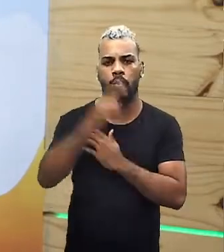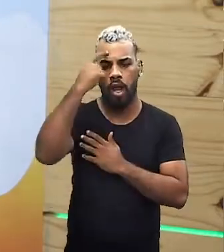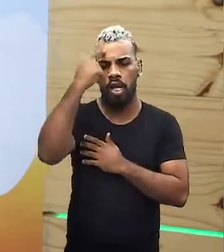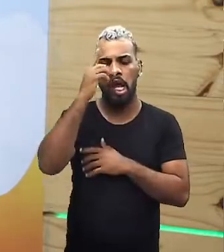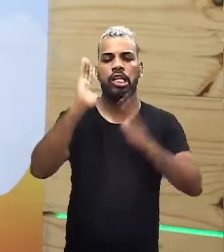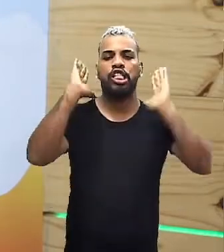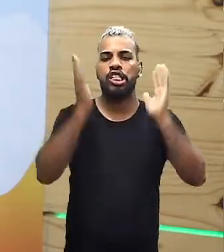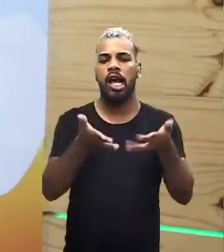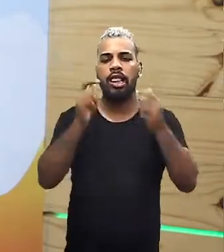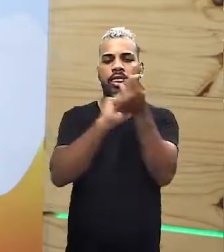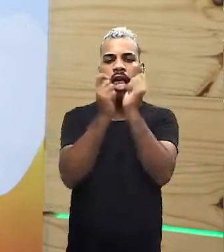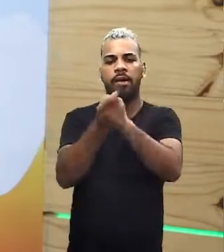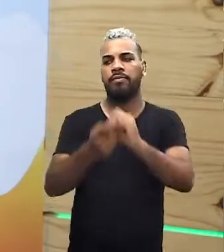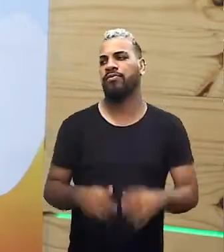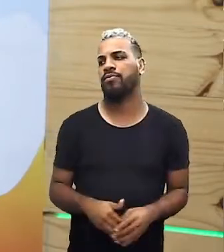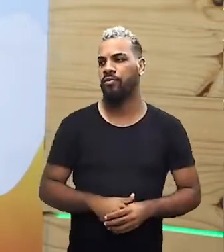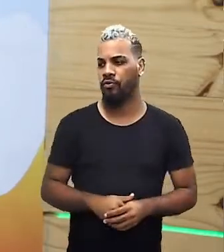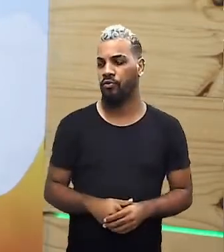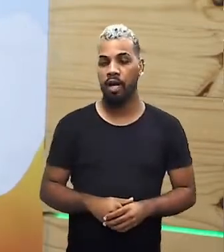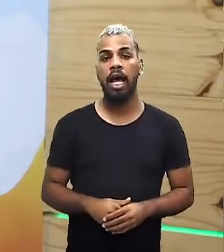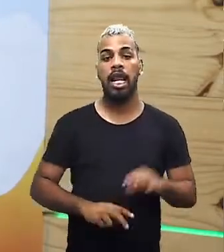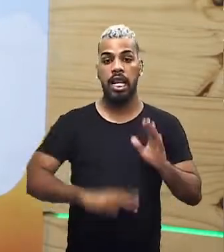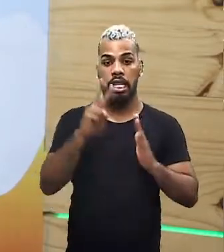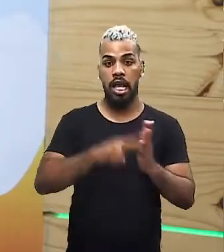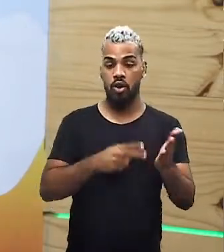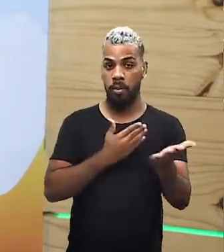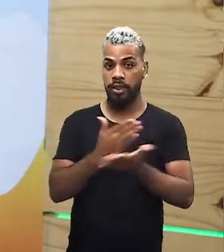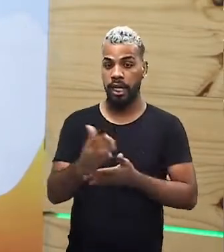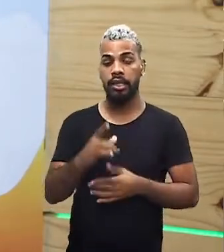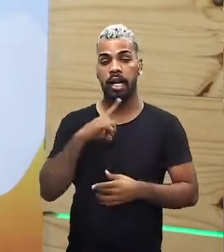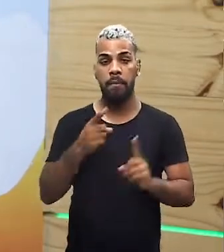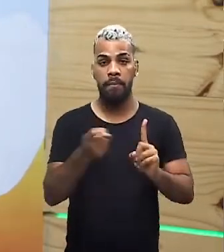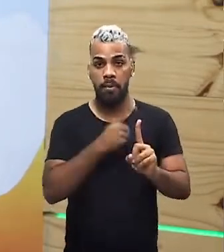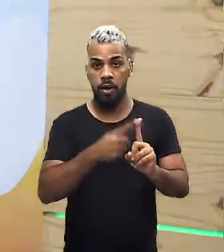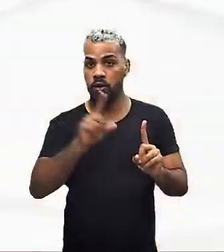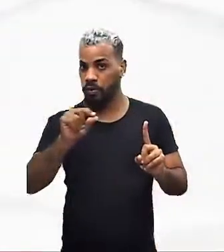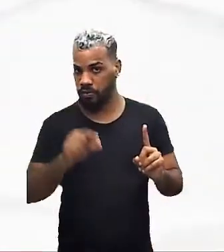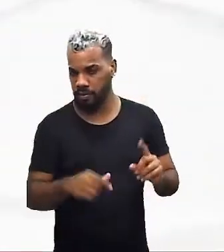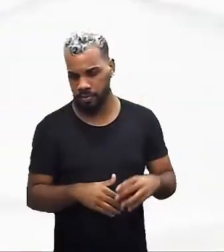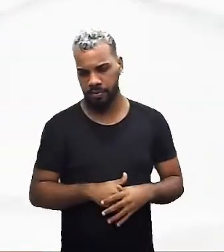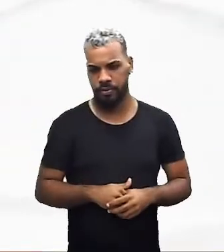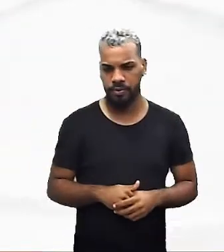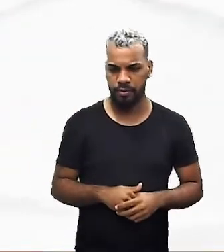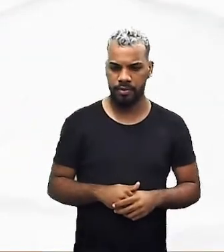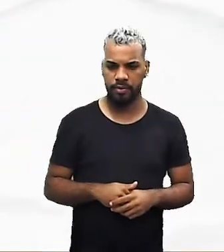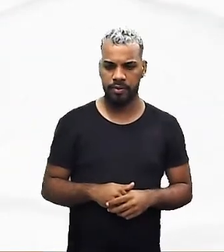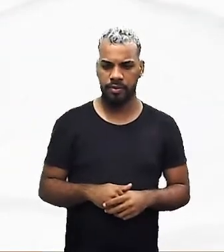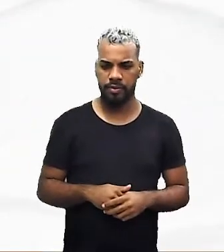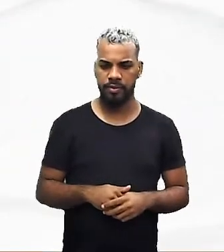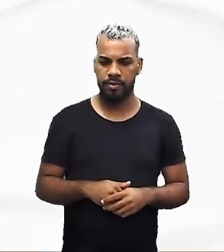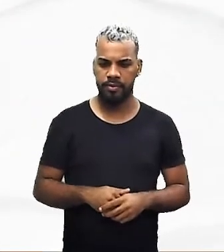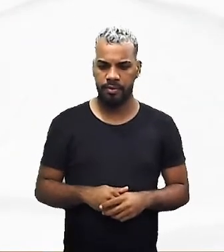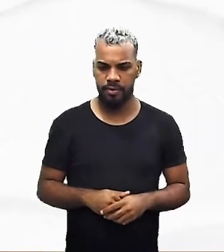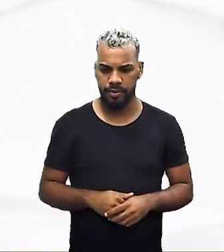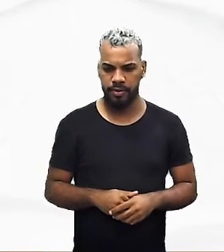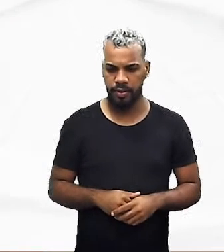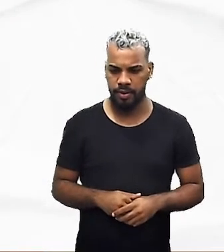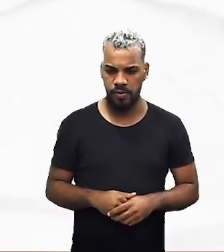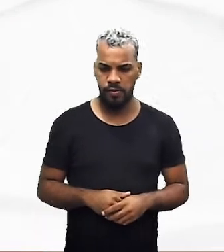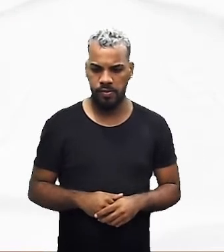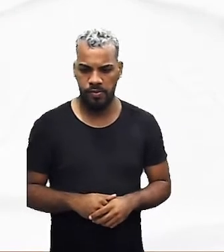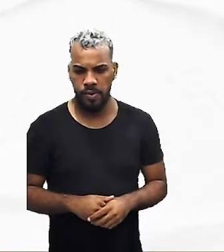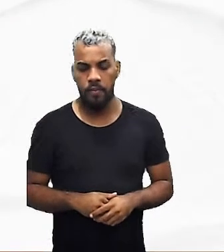adaptado para a leitura, tá bom? Bora começar a ler então? Primeiro quesito, vamos pedir a Angélica que feche a tela para a gente, muito bem. E